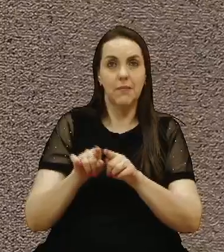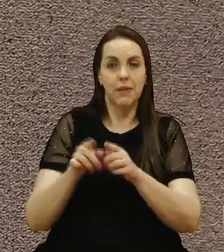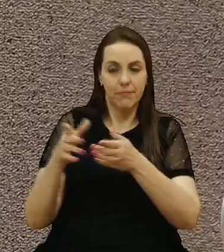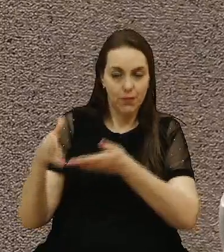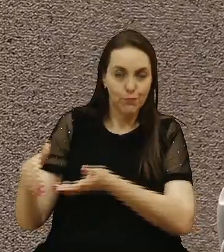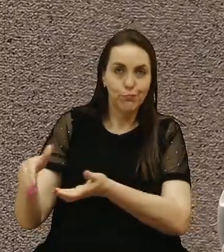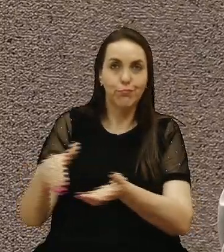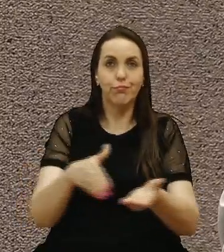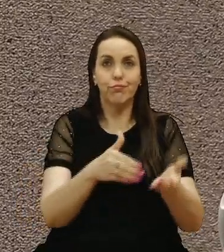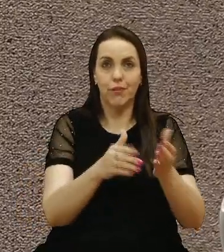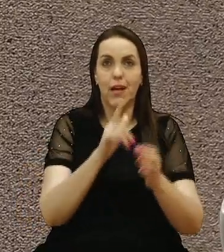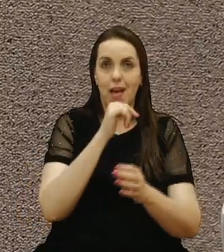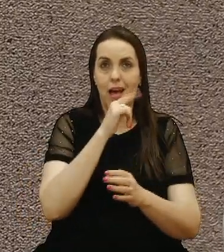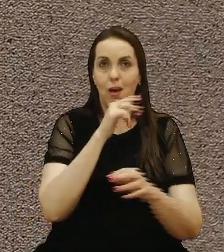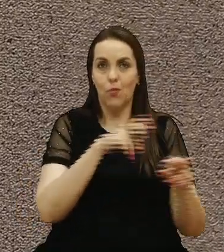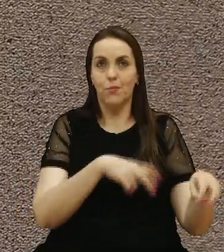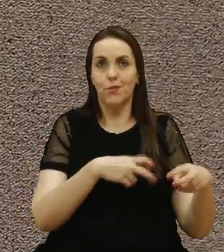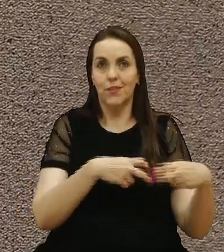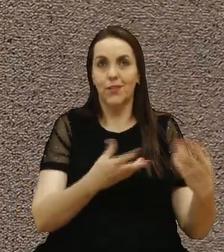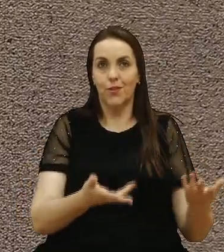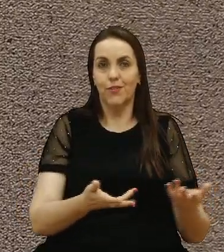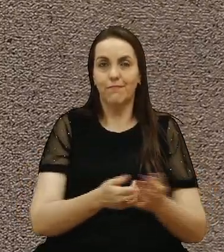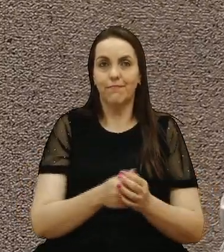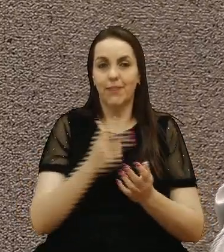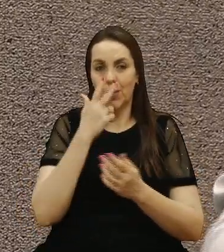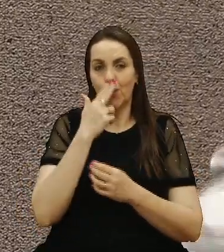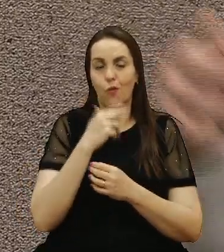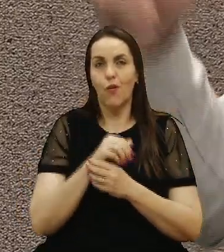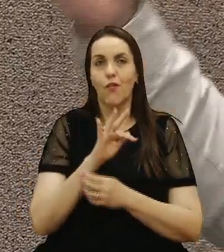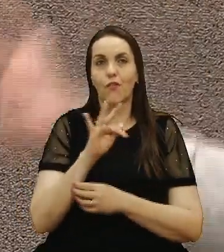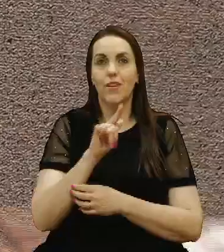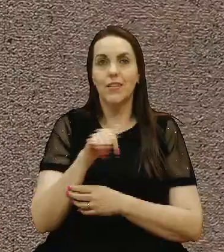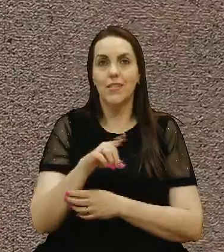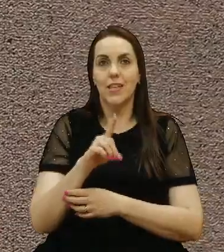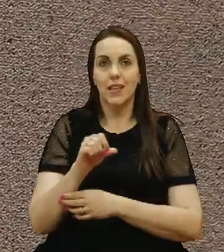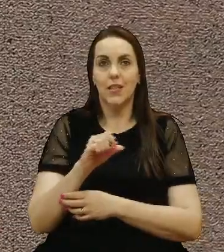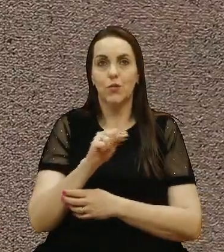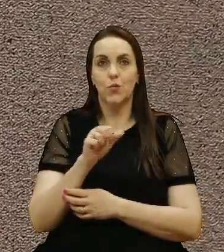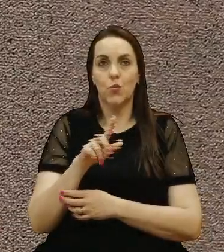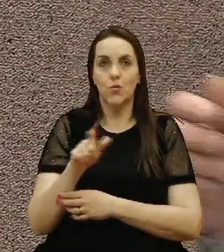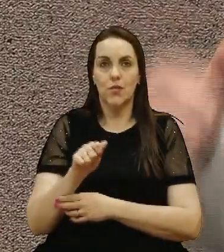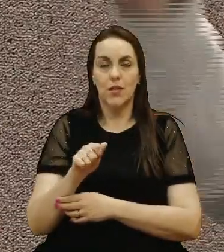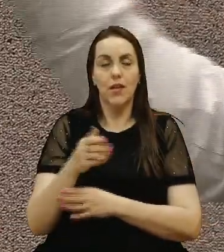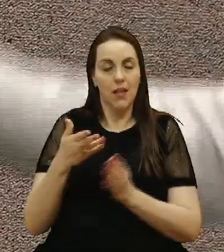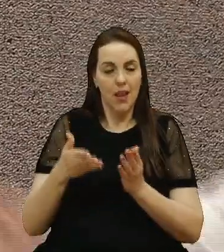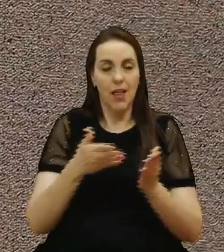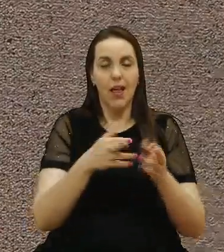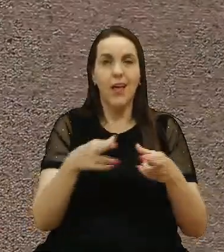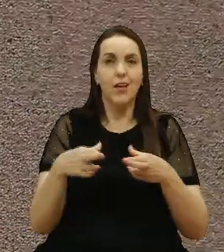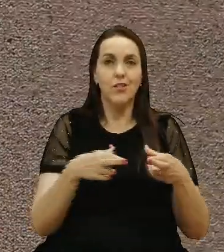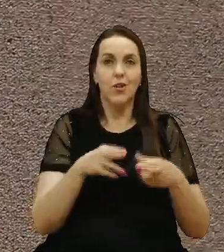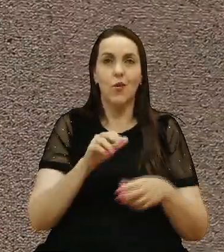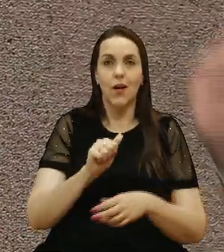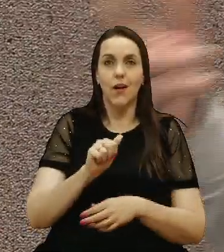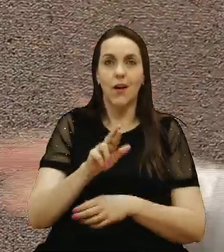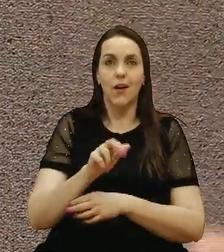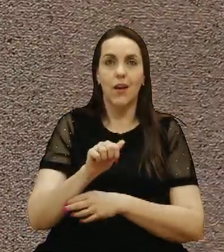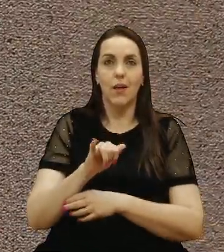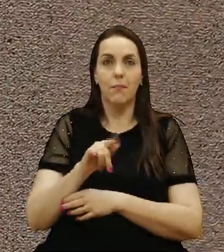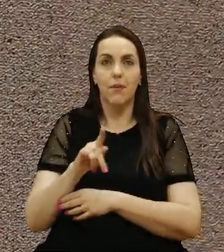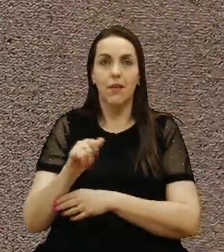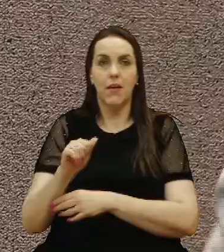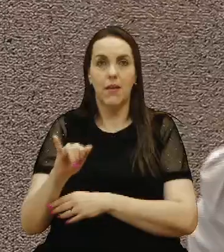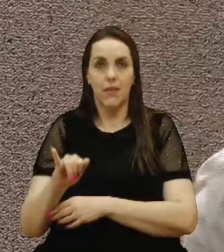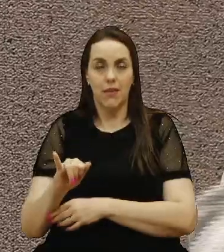essas redes de água aí para o interior, como que levou ali em Fazenda Souza para a região do Carapiaí, que antes não tinha, ainda não está ligada à rede, mas já está